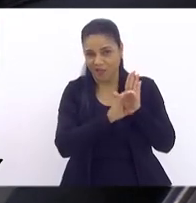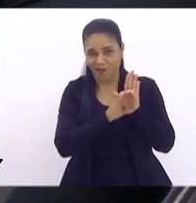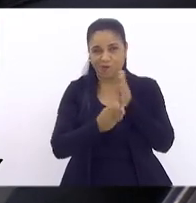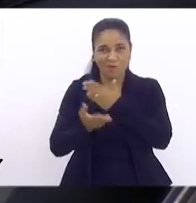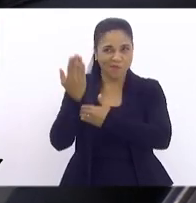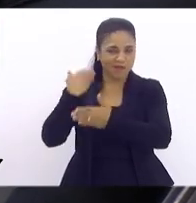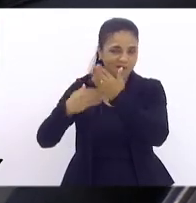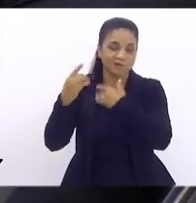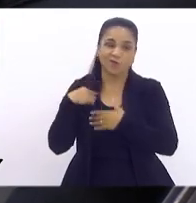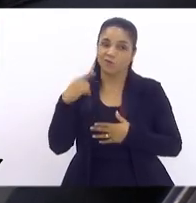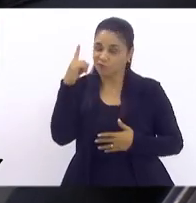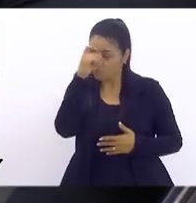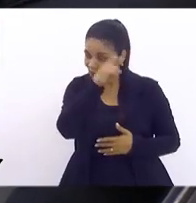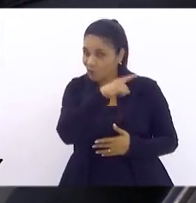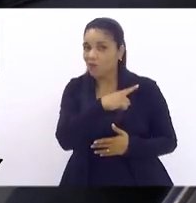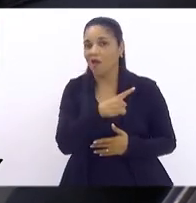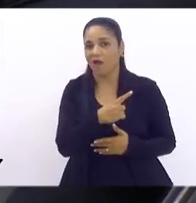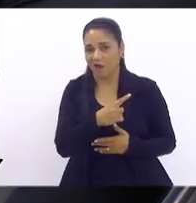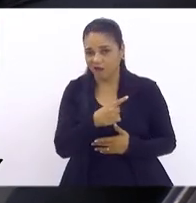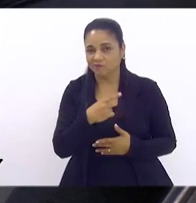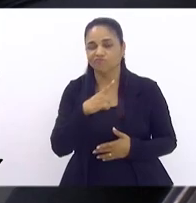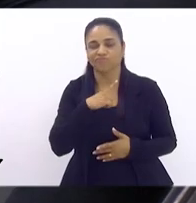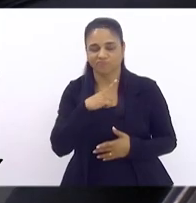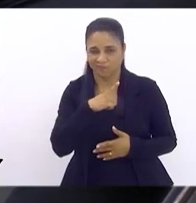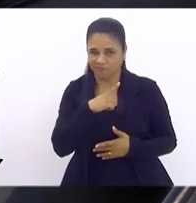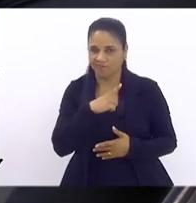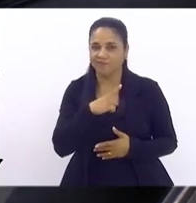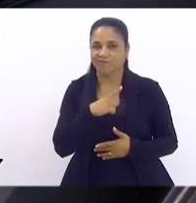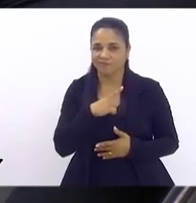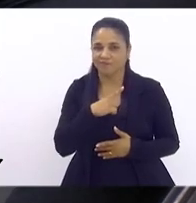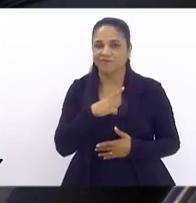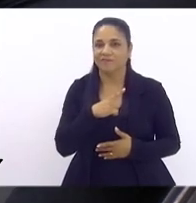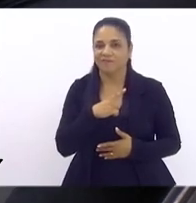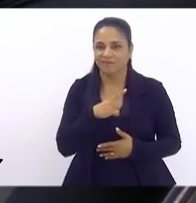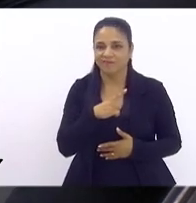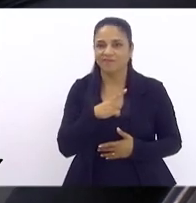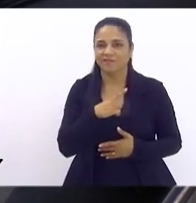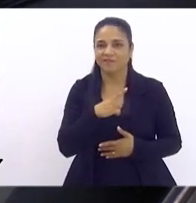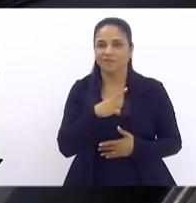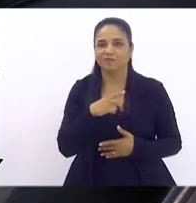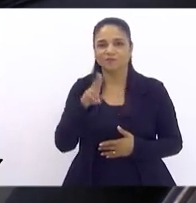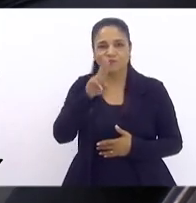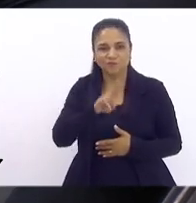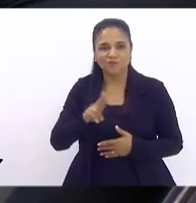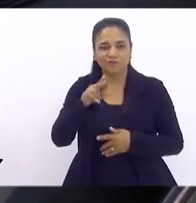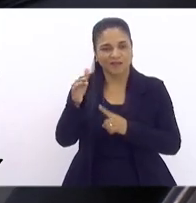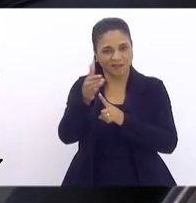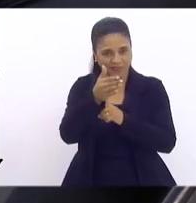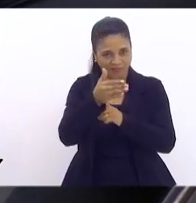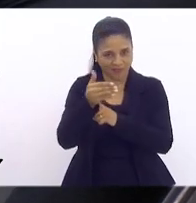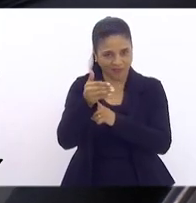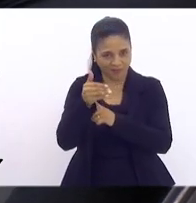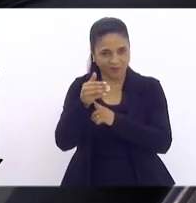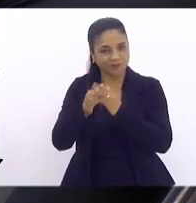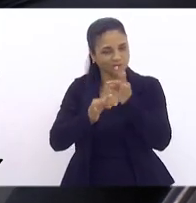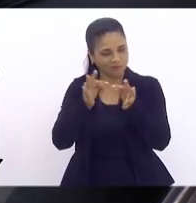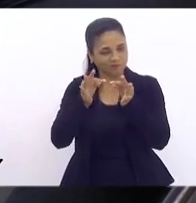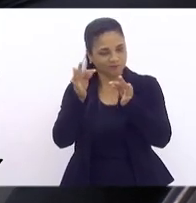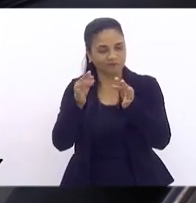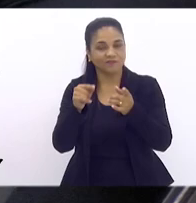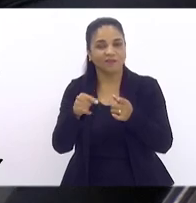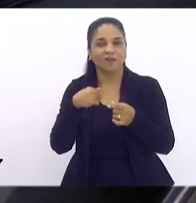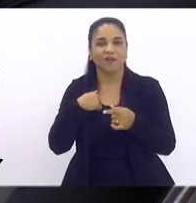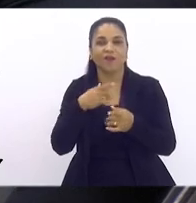muita dificuldade de lidar com o os meios tecnológicos e acho que isso aí já entra até